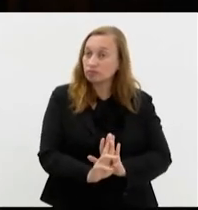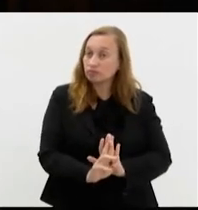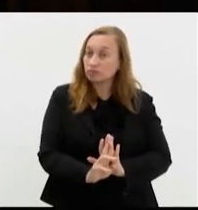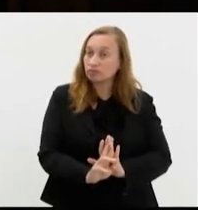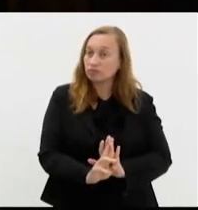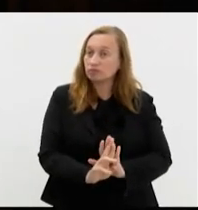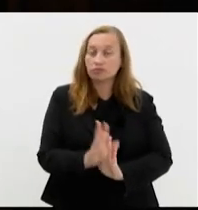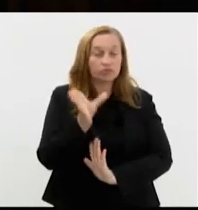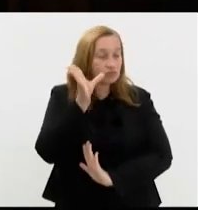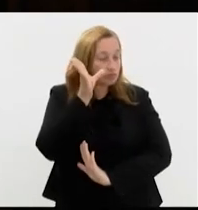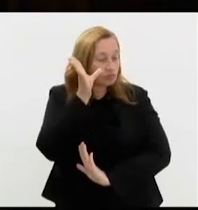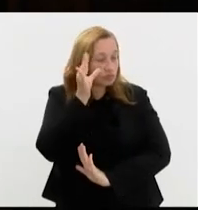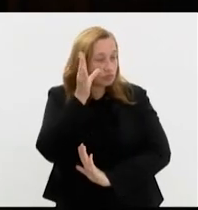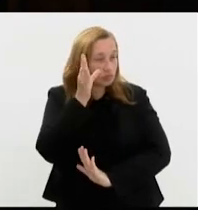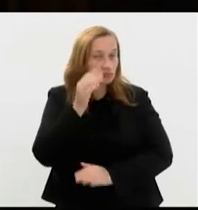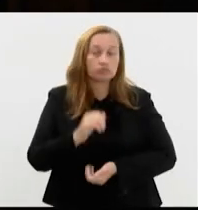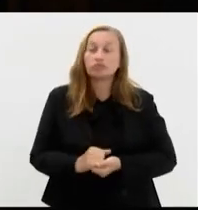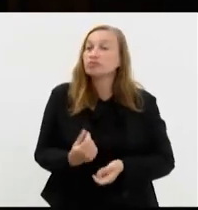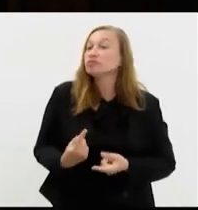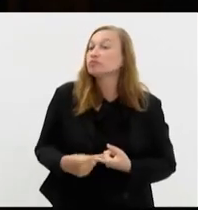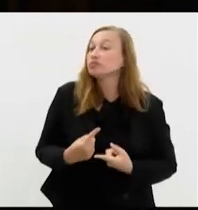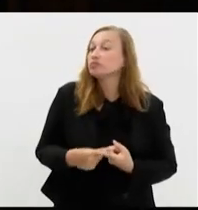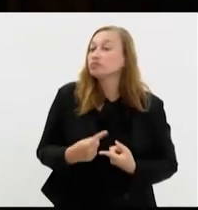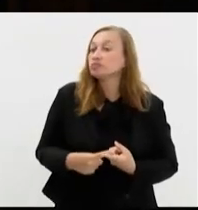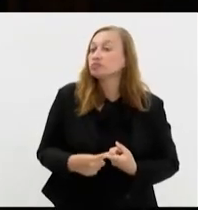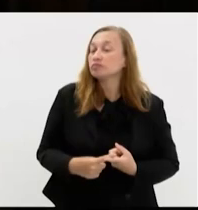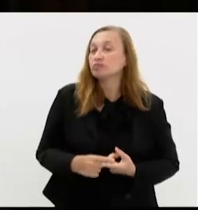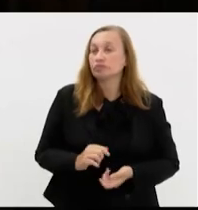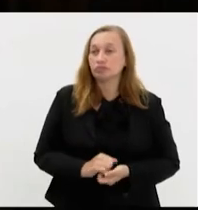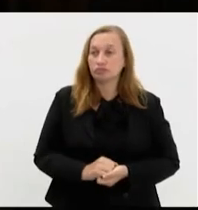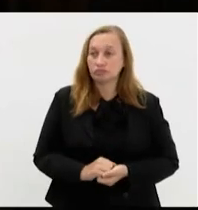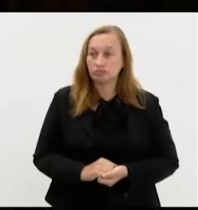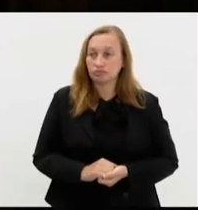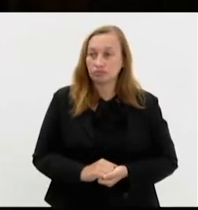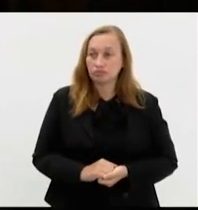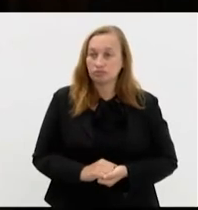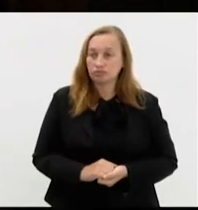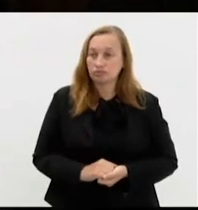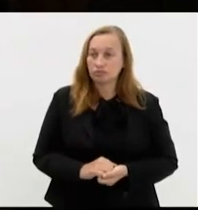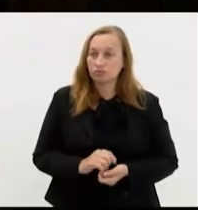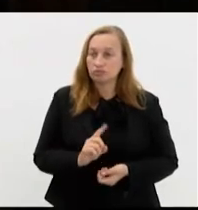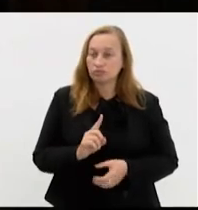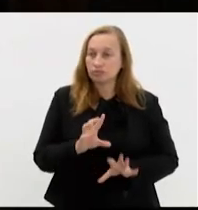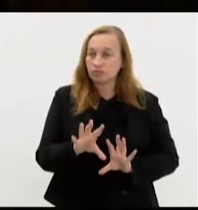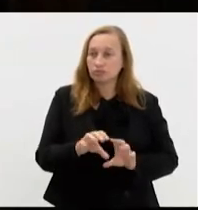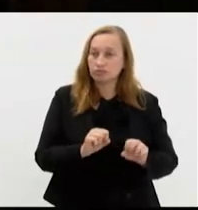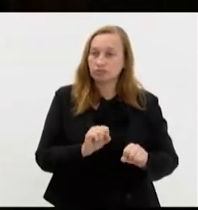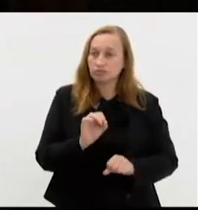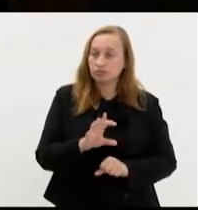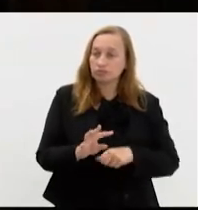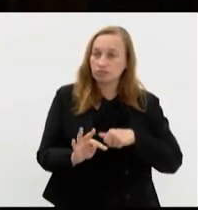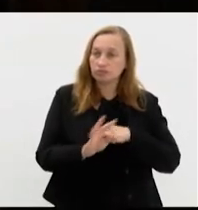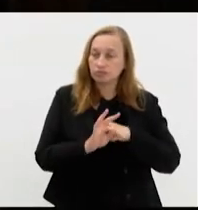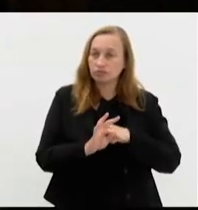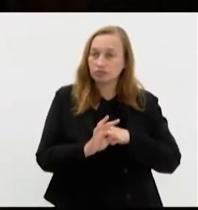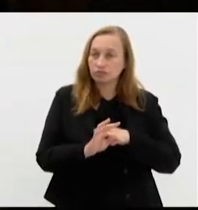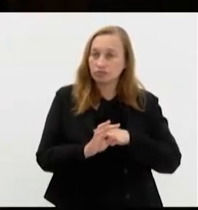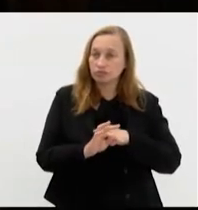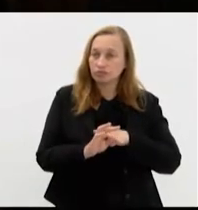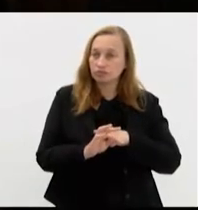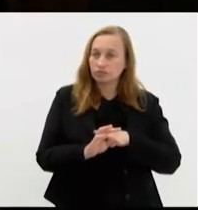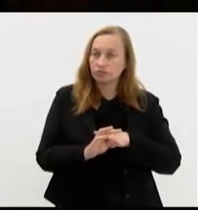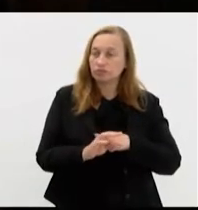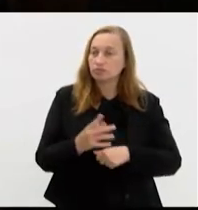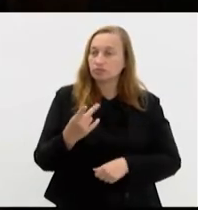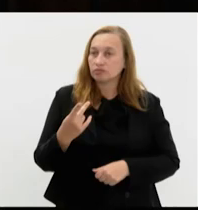muito interessante porque a sua composição não é formada só por técnicos